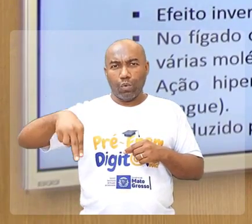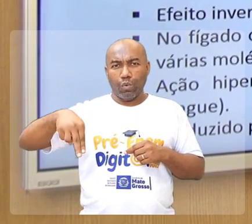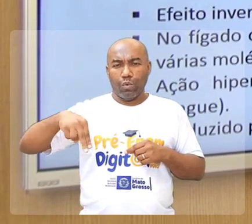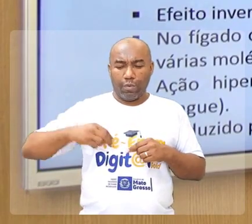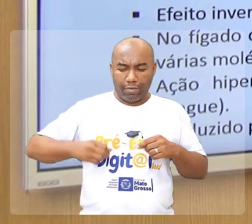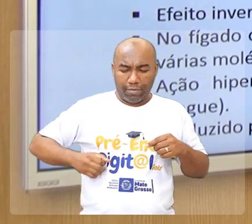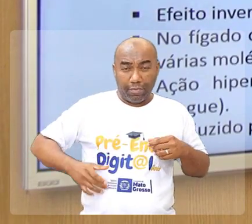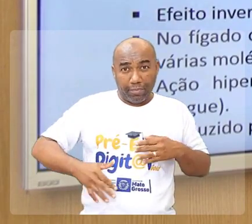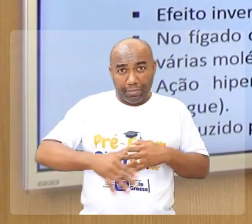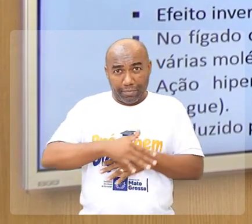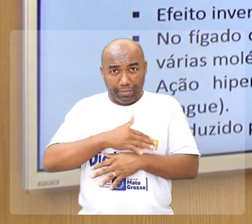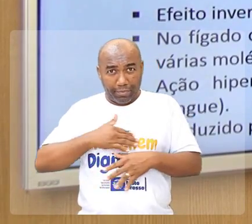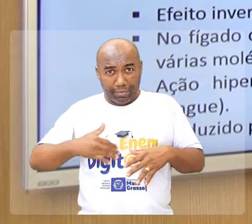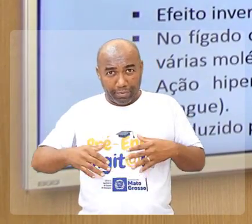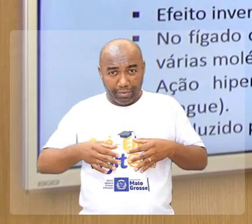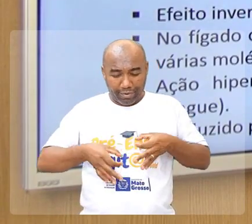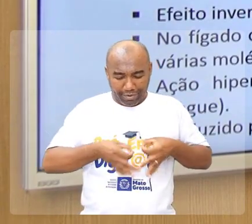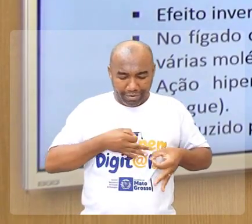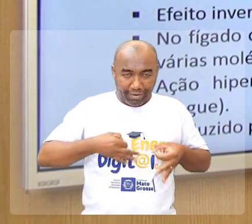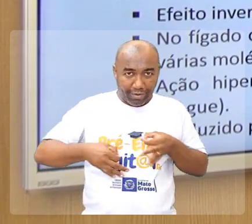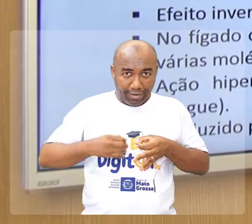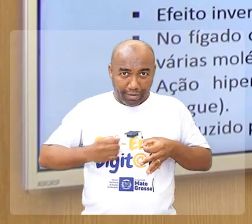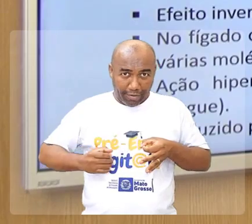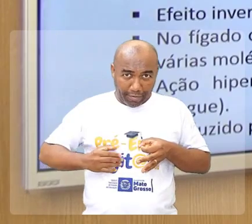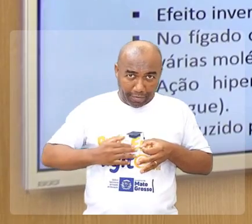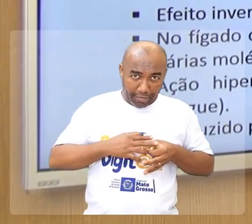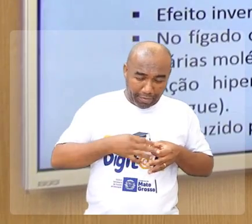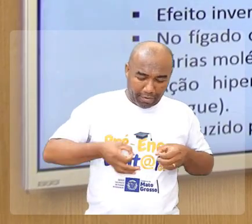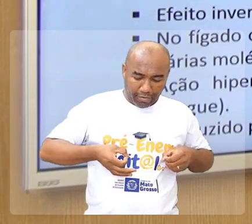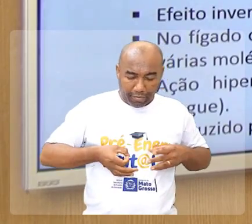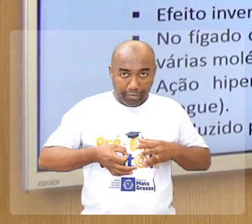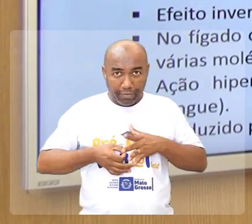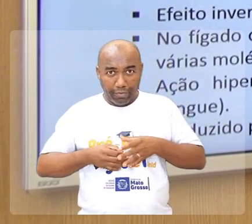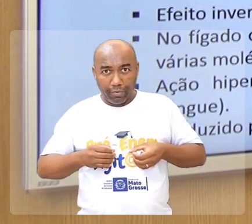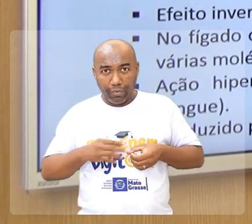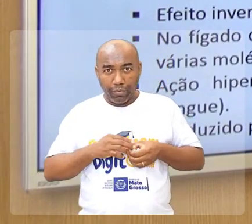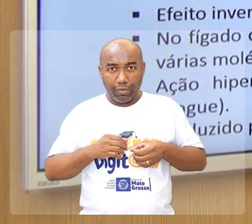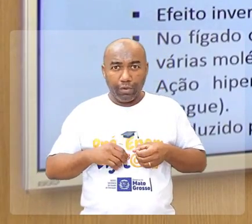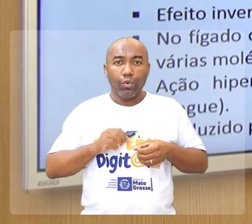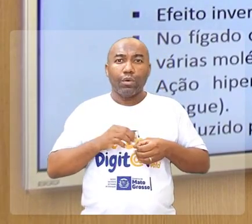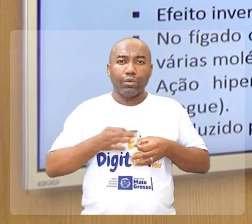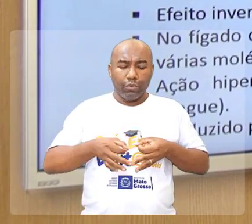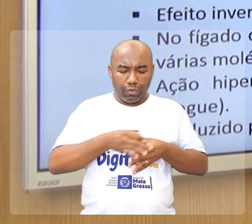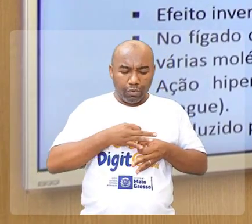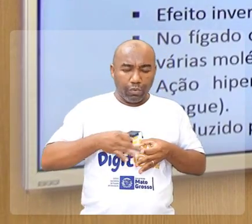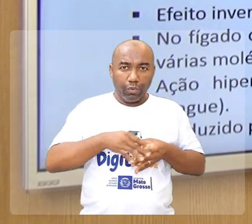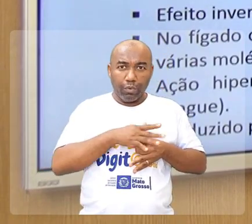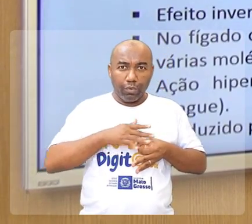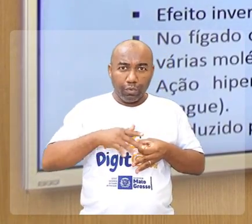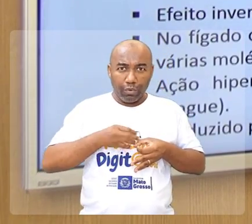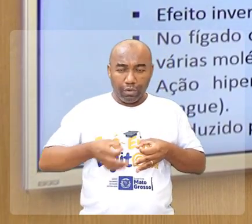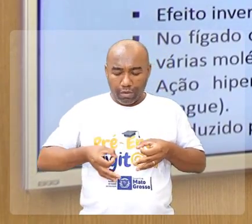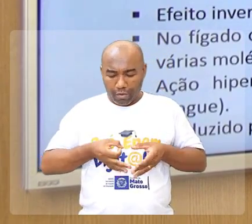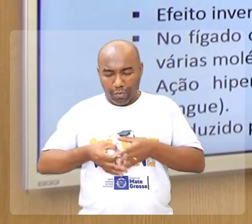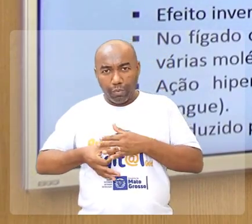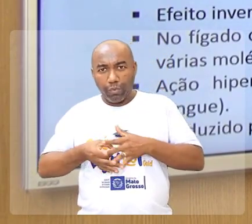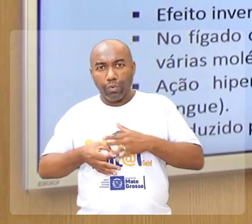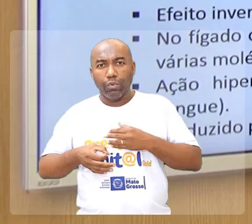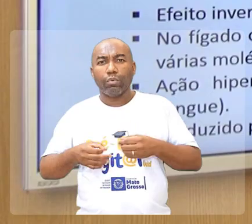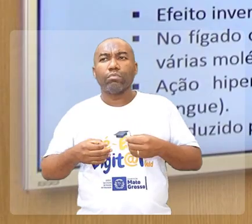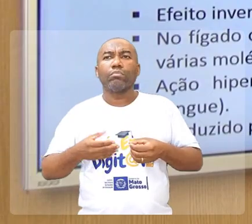vai lá em algumas células especiais, que eu vou dizer daqui a pouquinho quais são, e ele bate na porta delas e fala assim: